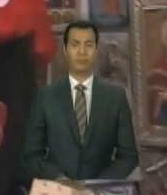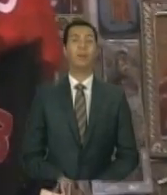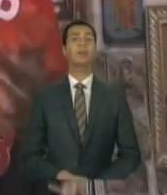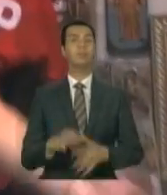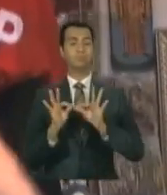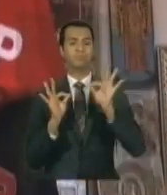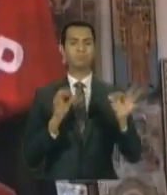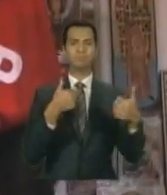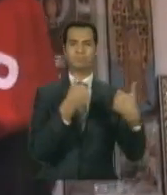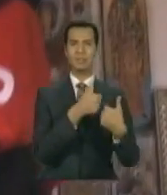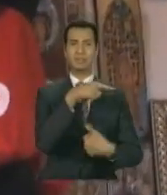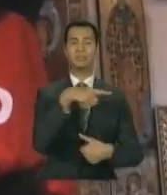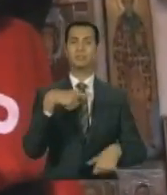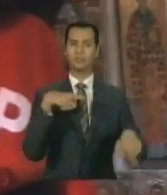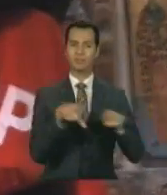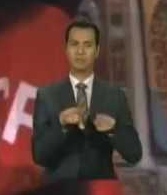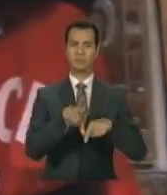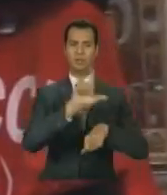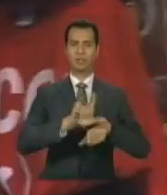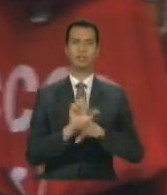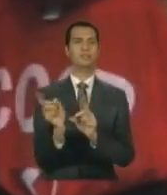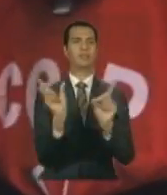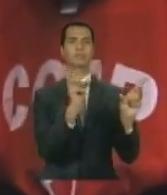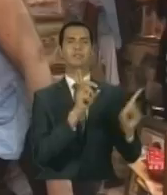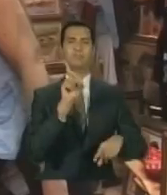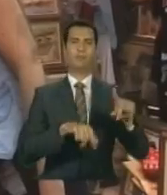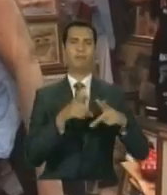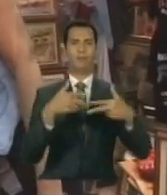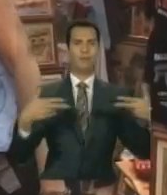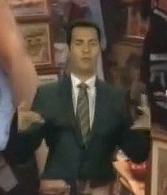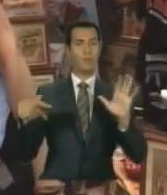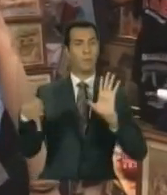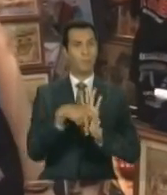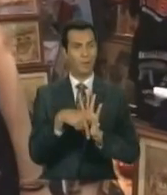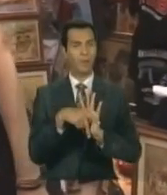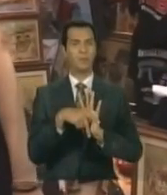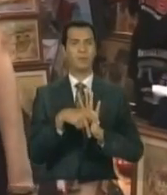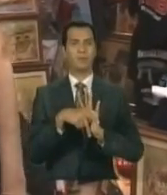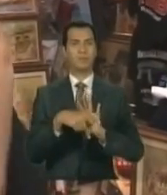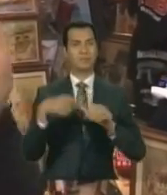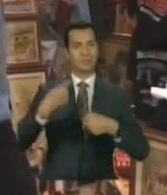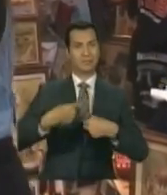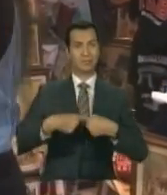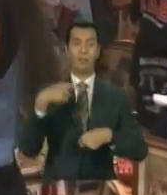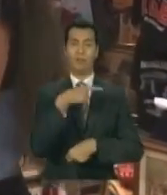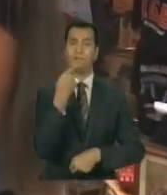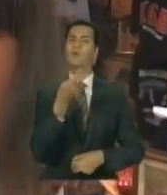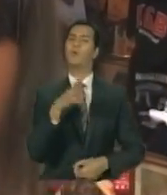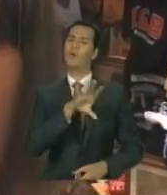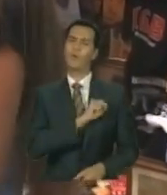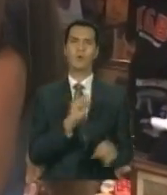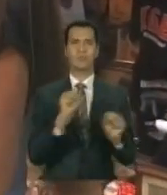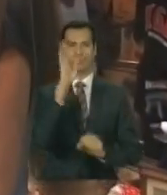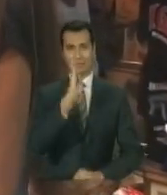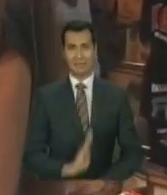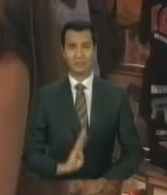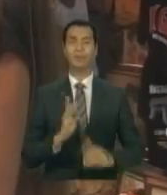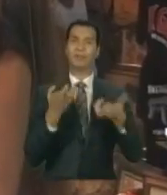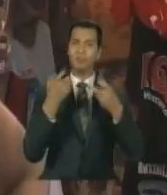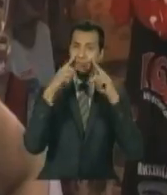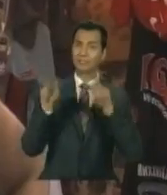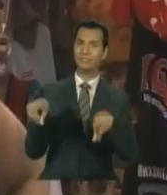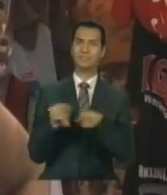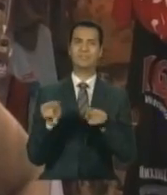Silvana Jordana, vendedora de artigos regionais, disse que gosta muito do Brasil e que está ansiosa para ver Dilma Rousseff em